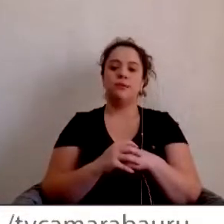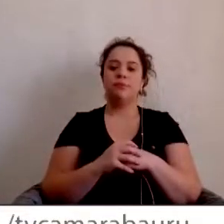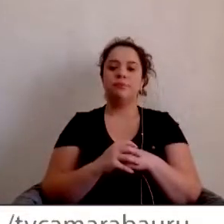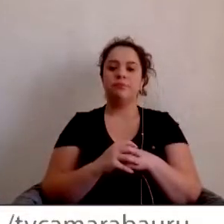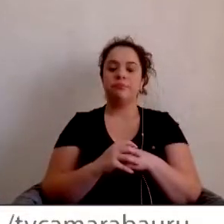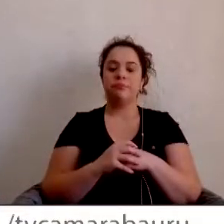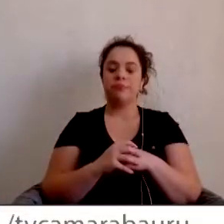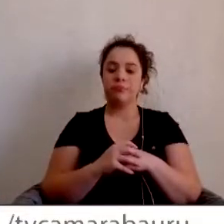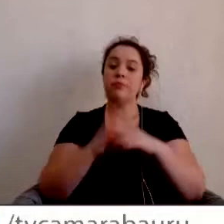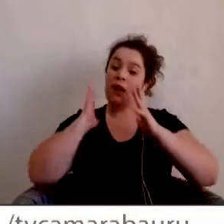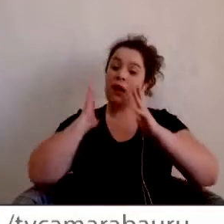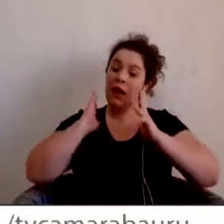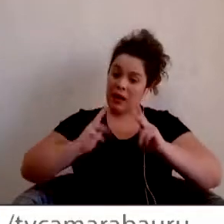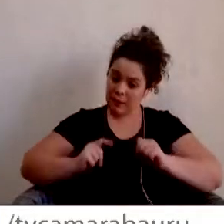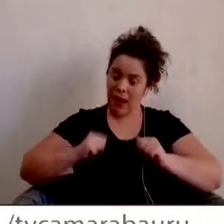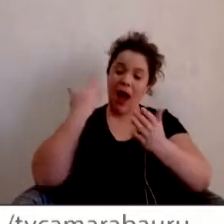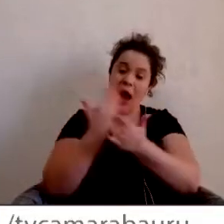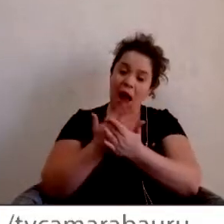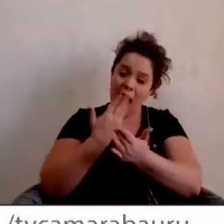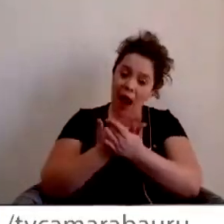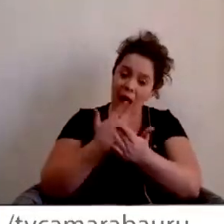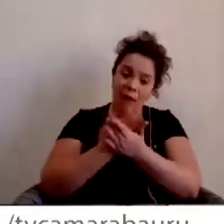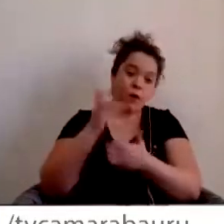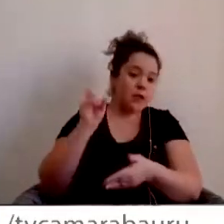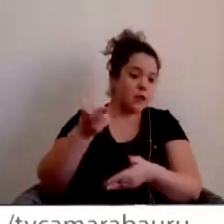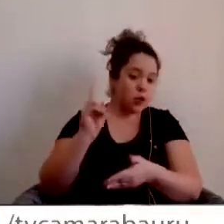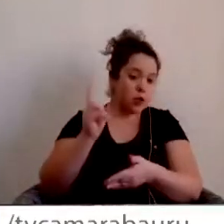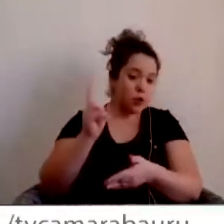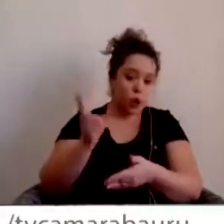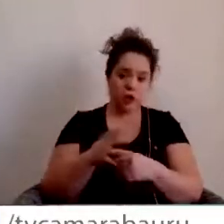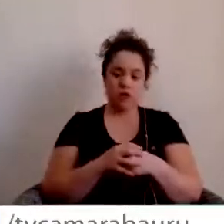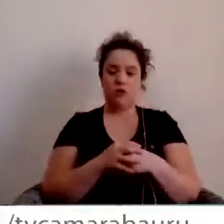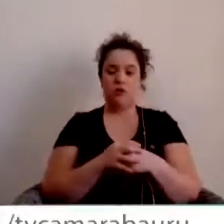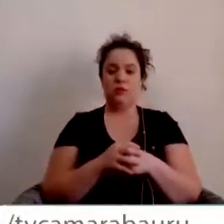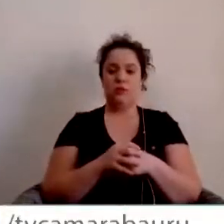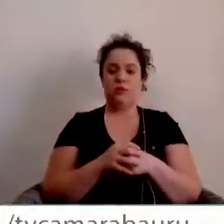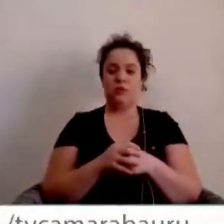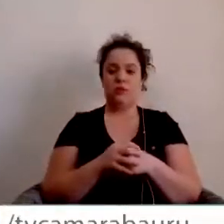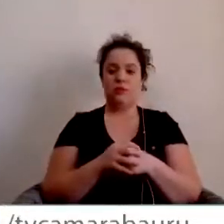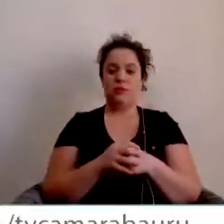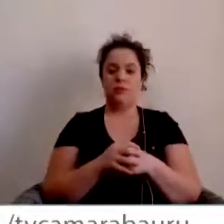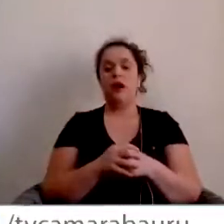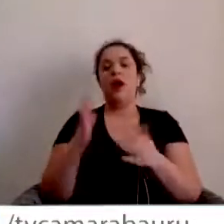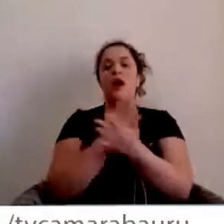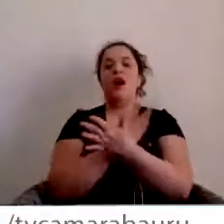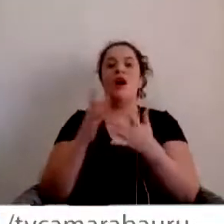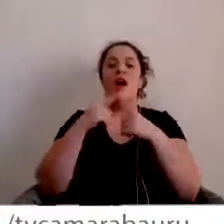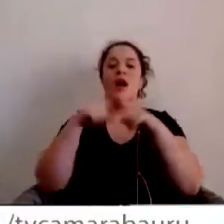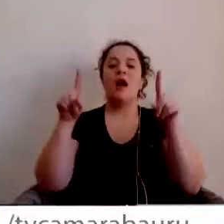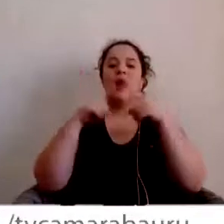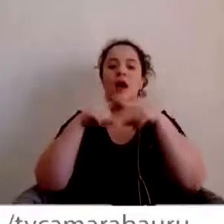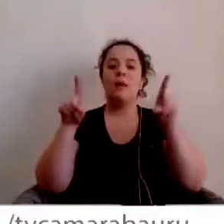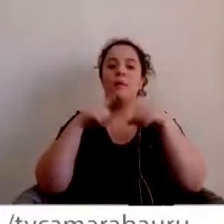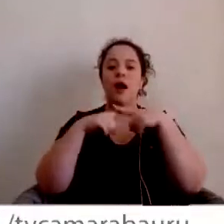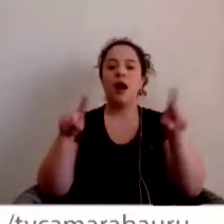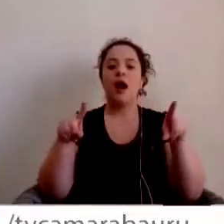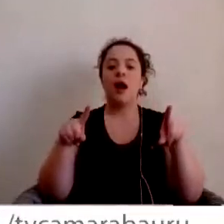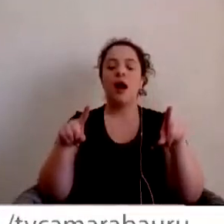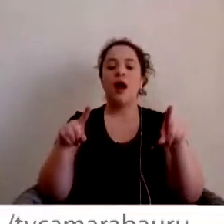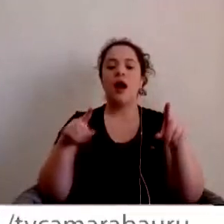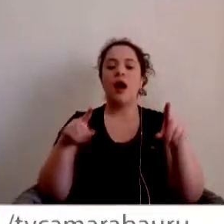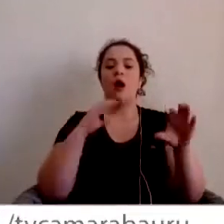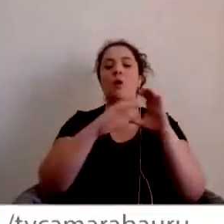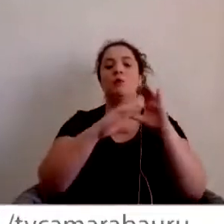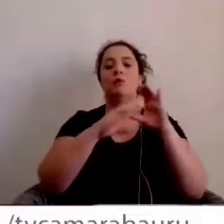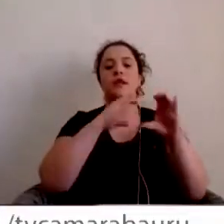aula. Proprietários de academia e do centro de treinamento reclamam da falta de diálogo com a prefeitura e lutam agora para mostrar que